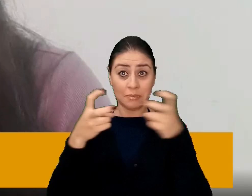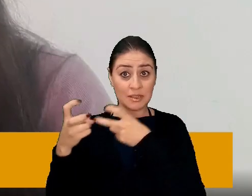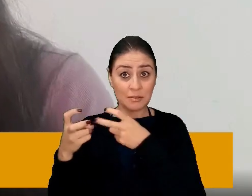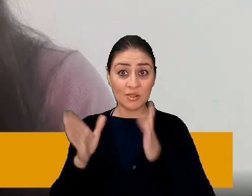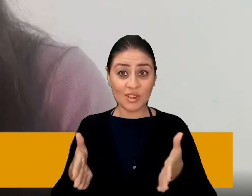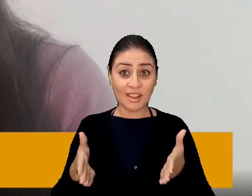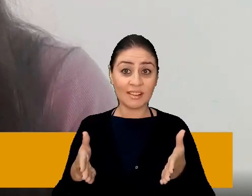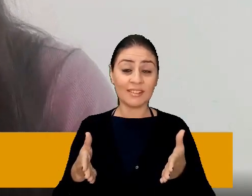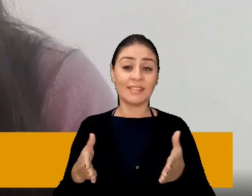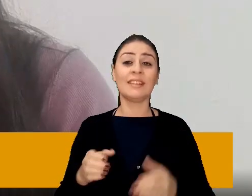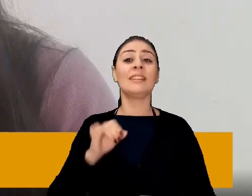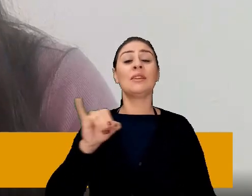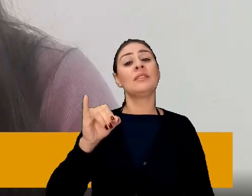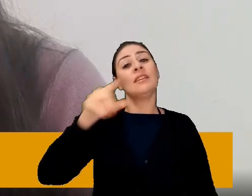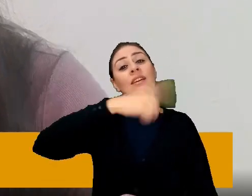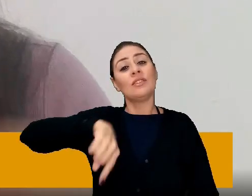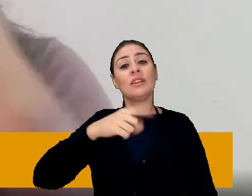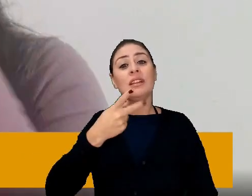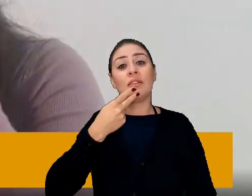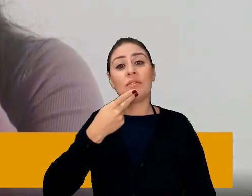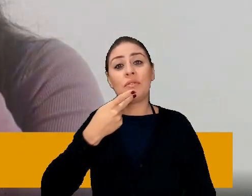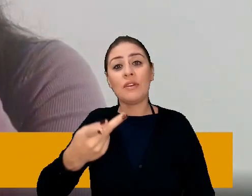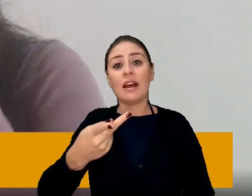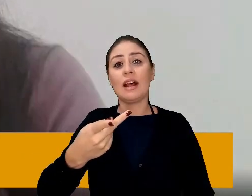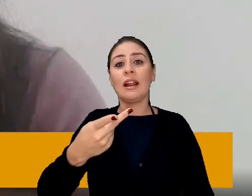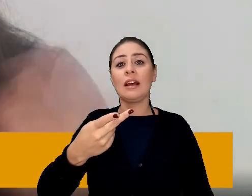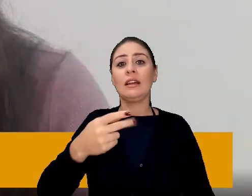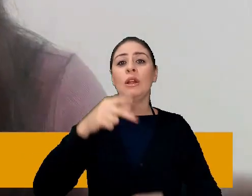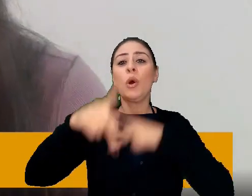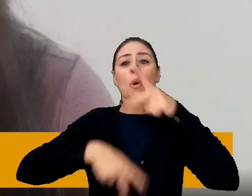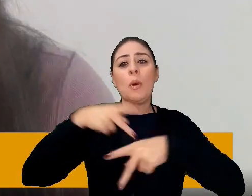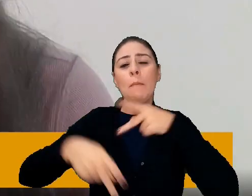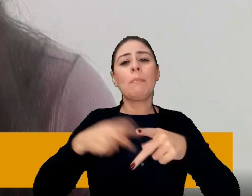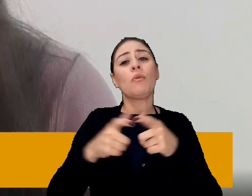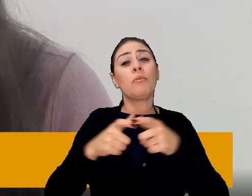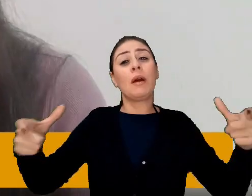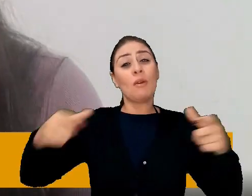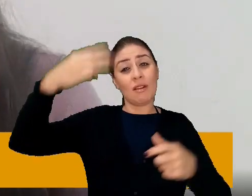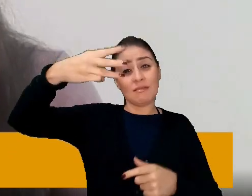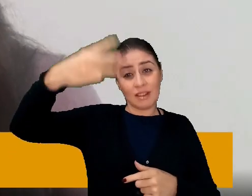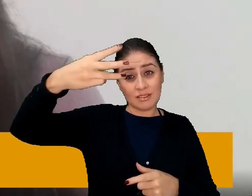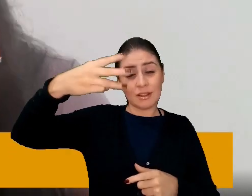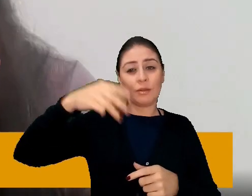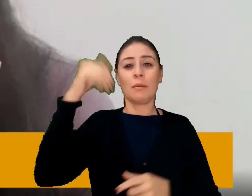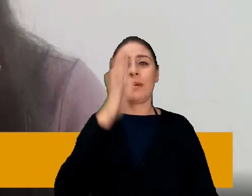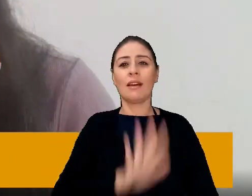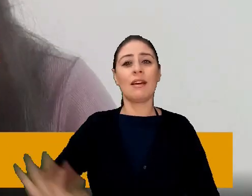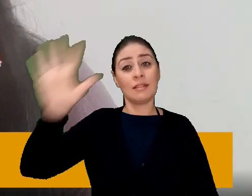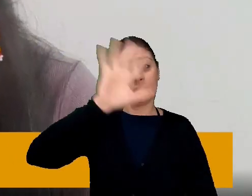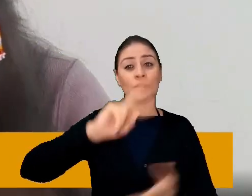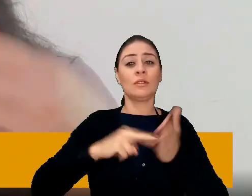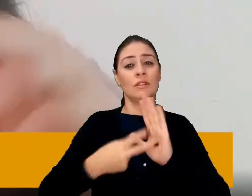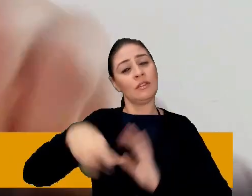nisso. Então, quando a gente vem dizendo que a gente é o terceiro maior povo do Brasil, é porque a gente